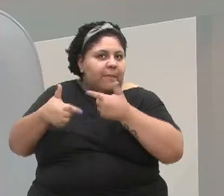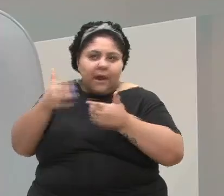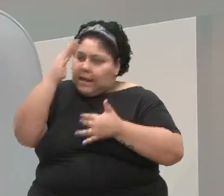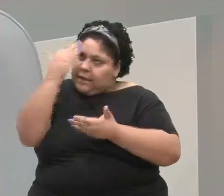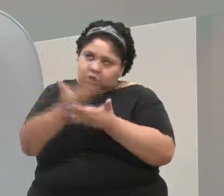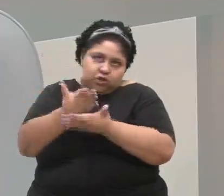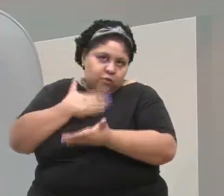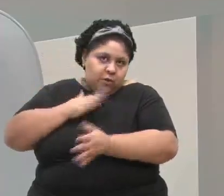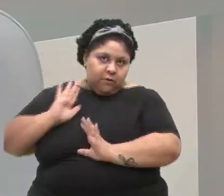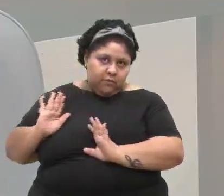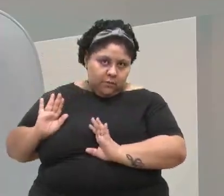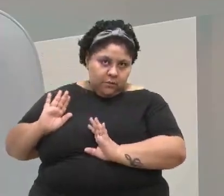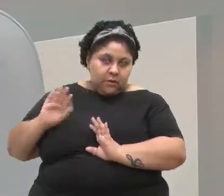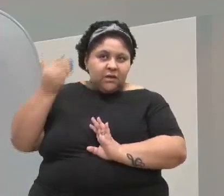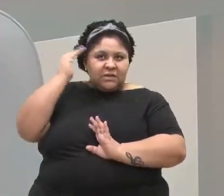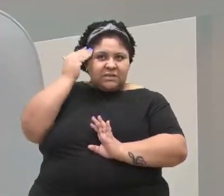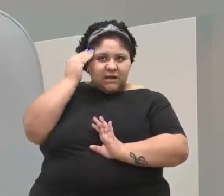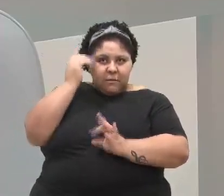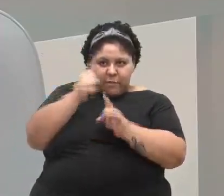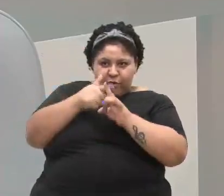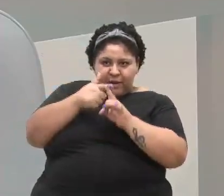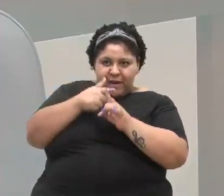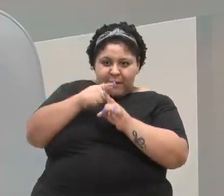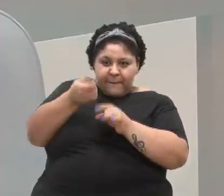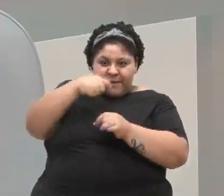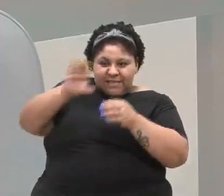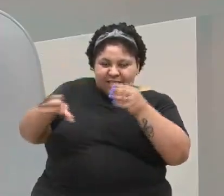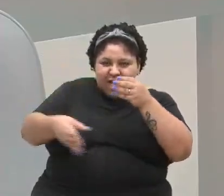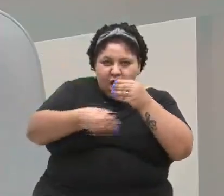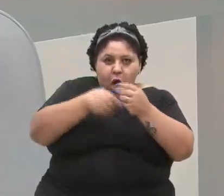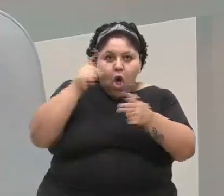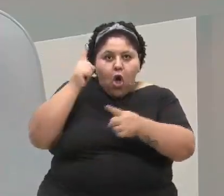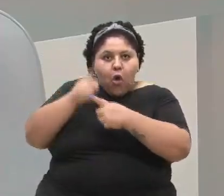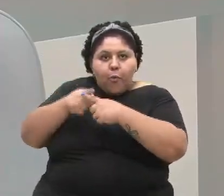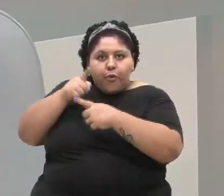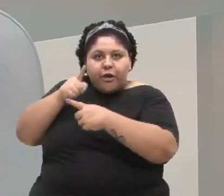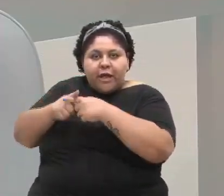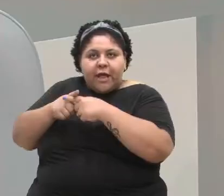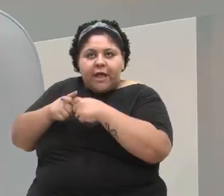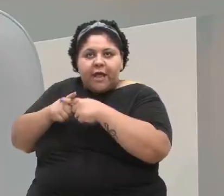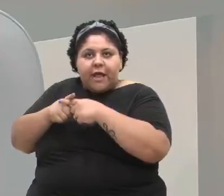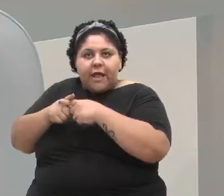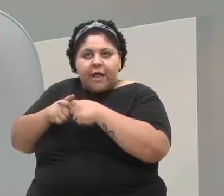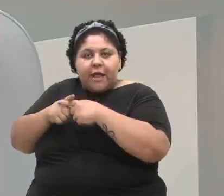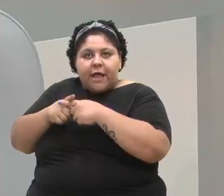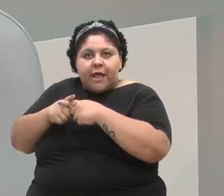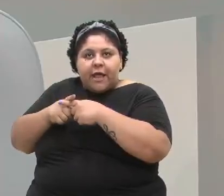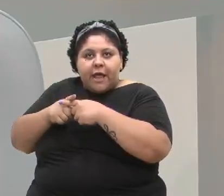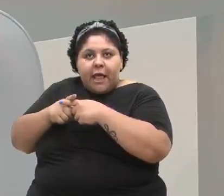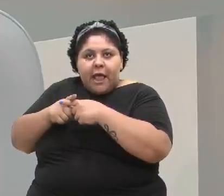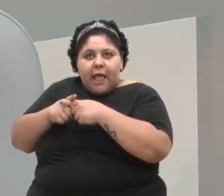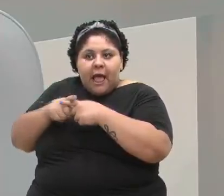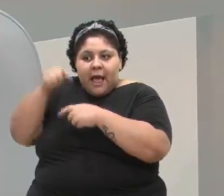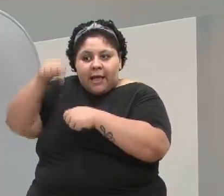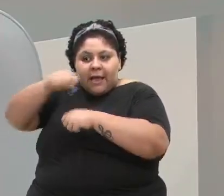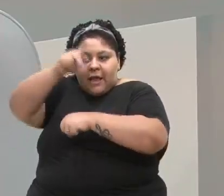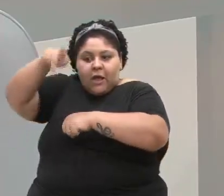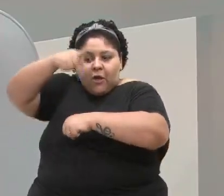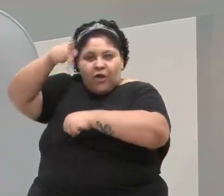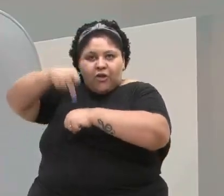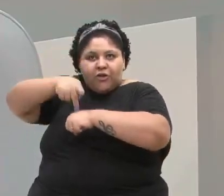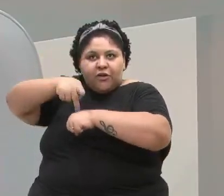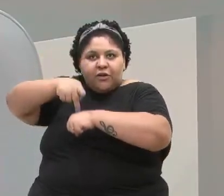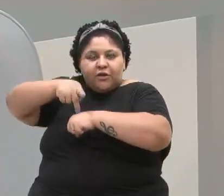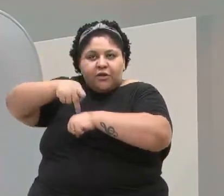acredito. Sabe por que vai buscar um complemento? Porque é enganoso o que se passa a nível de país, que a inflação